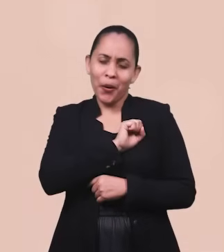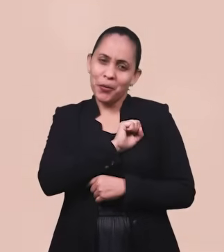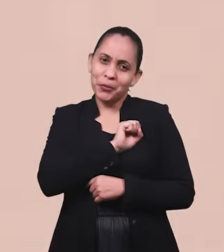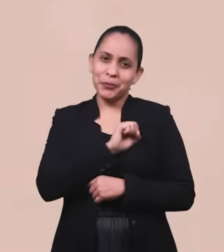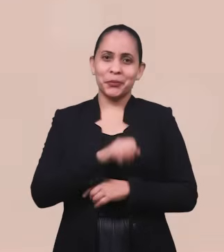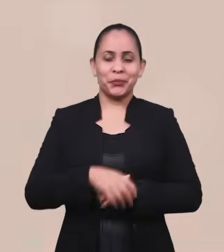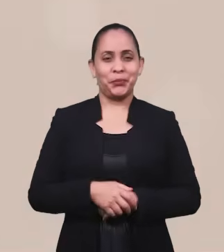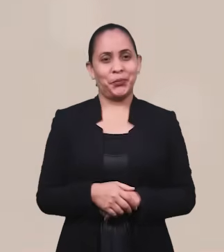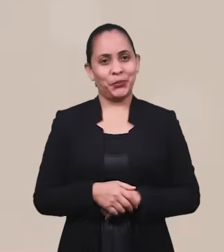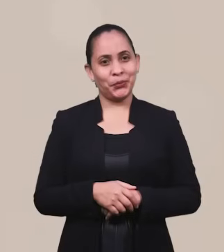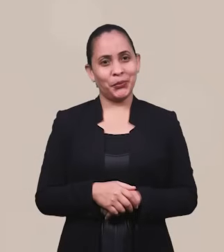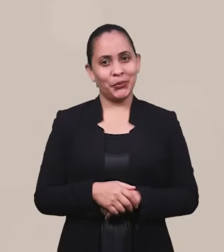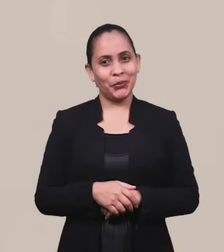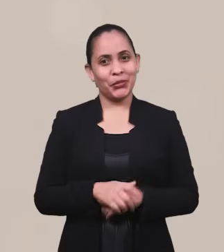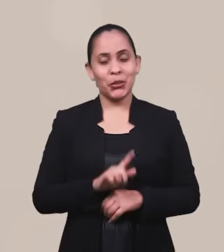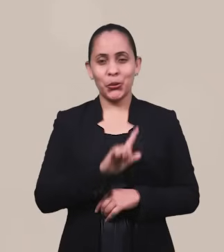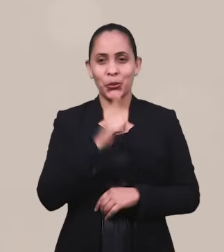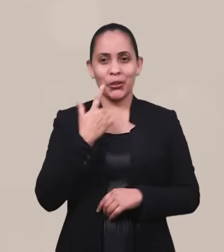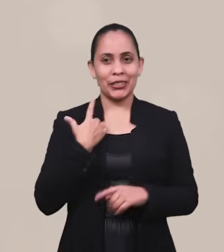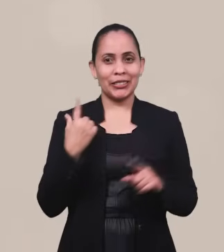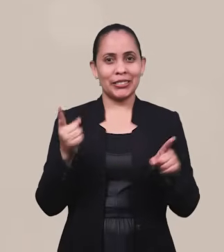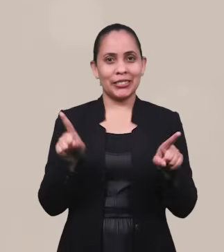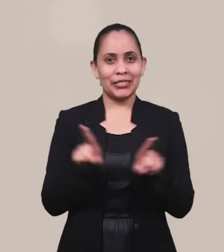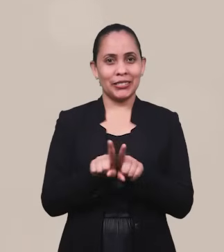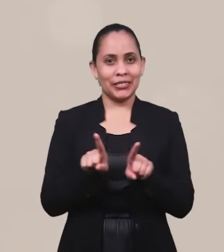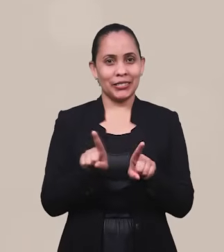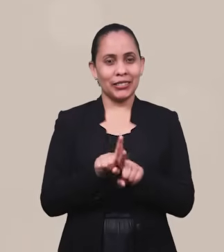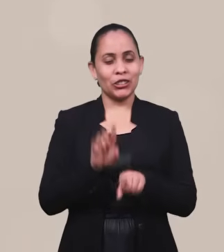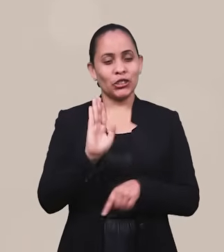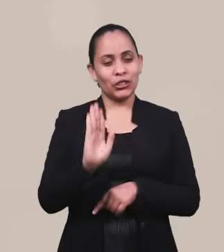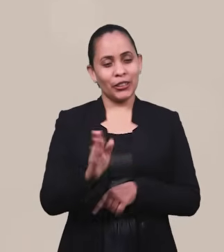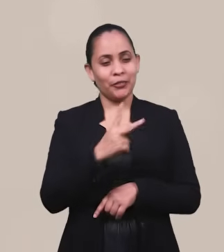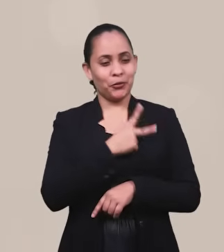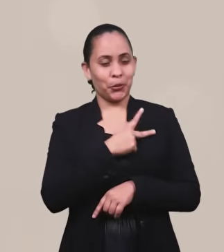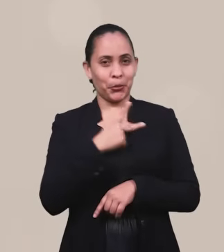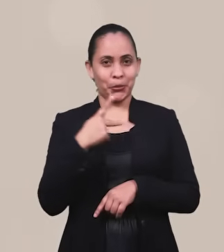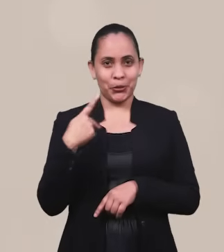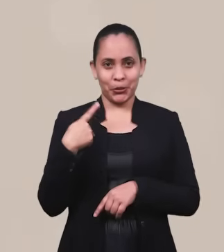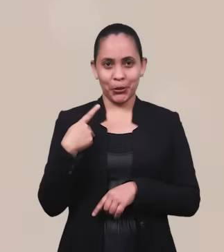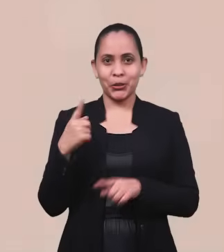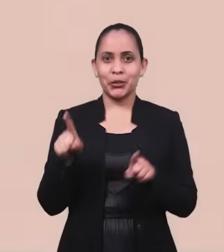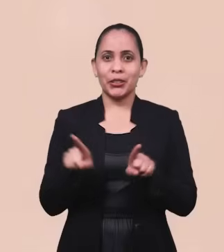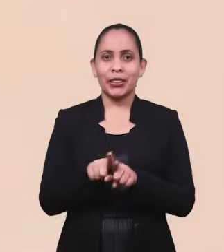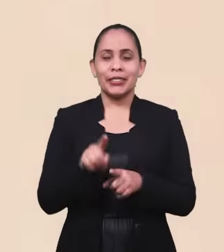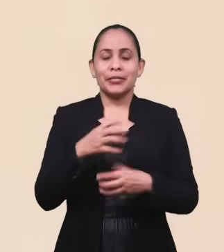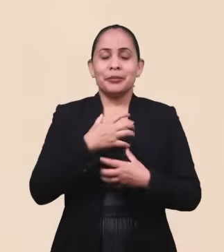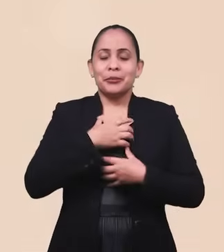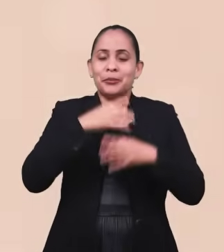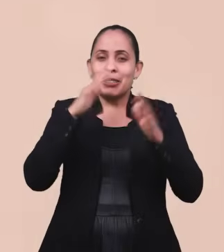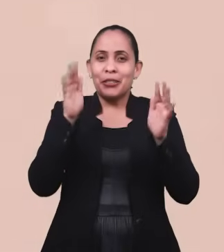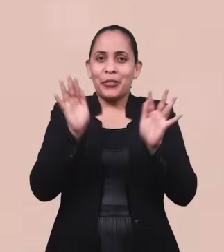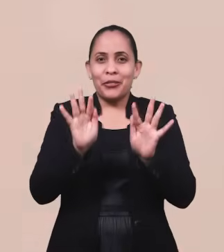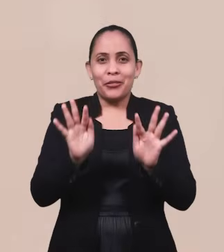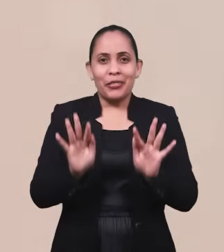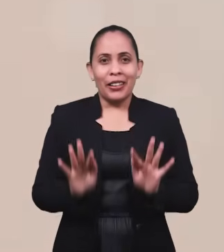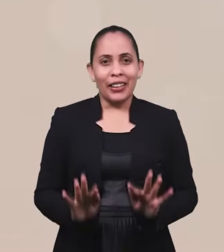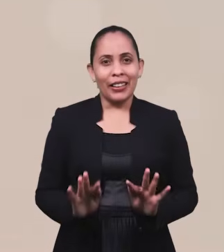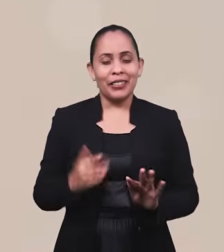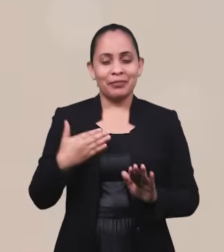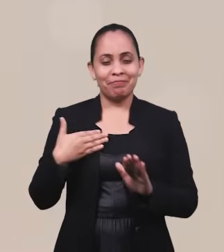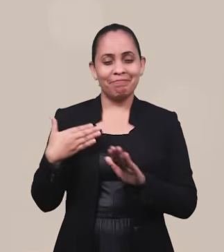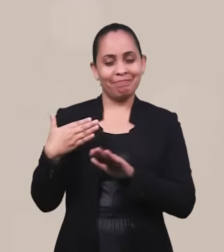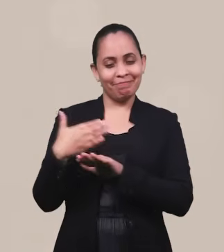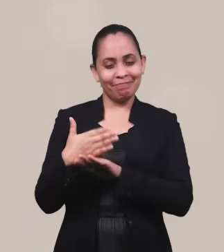ele. E o outro também já foi meu pastor. Então eu sou muito feliz. Depois que eu conheci